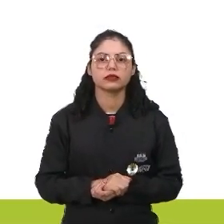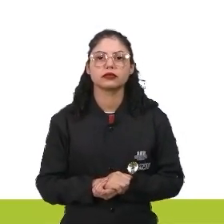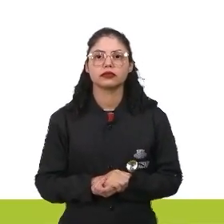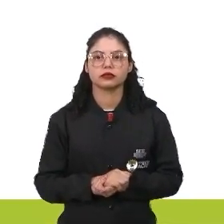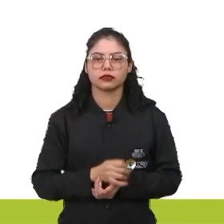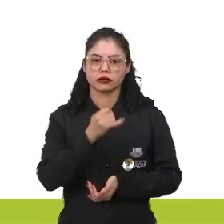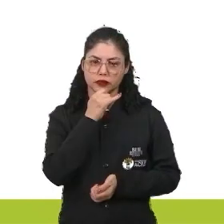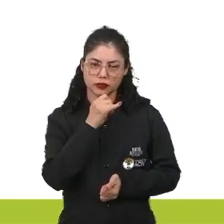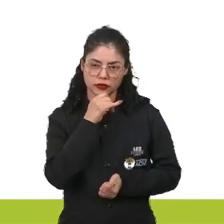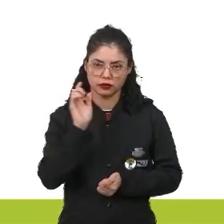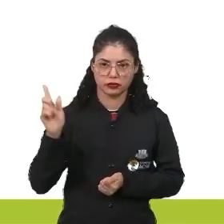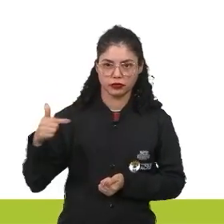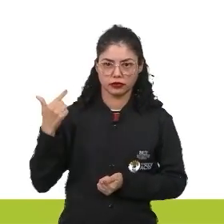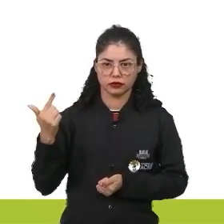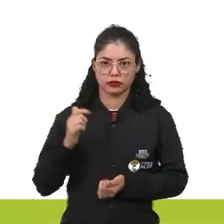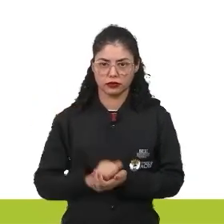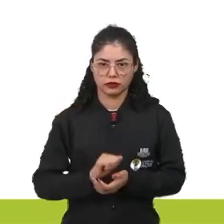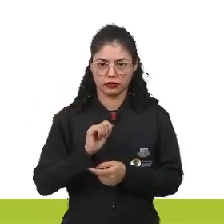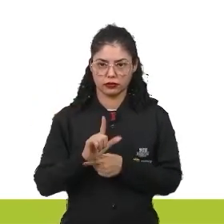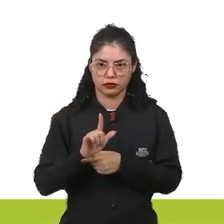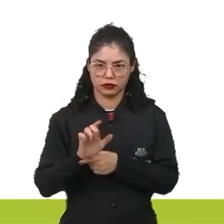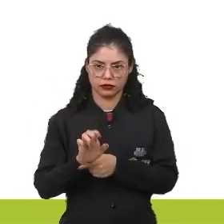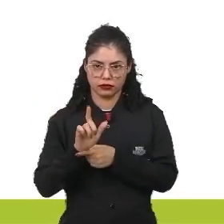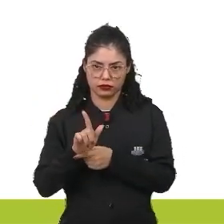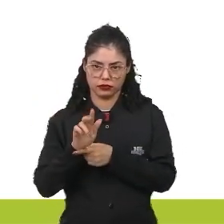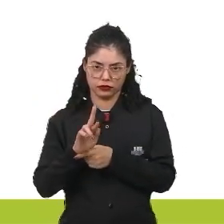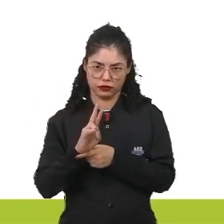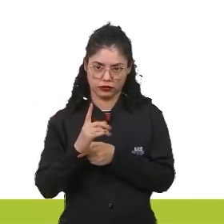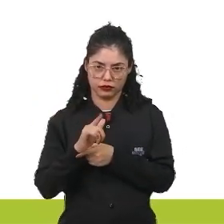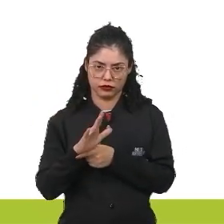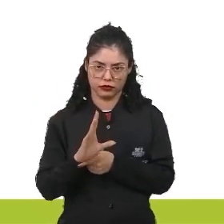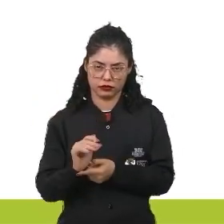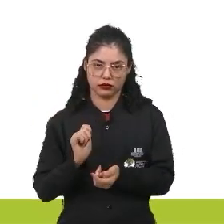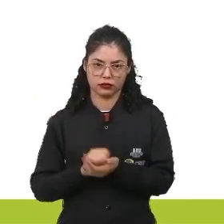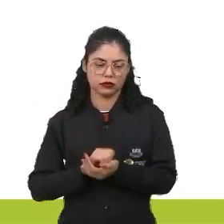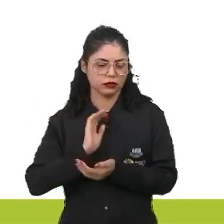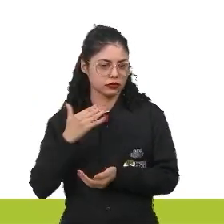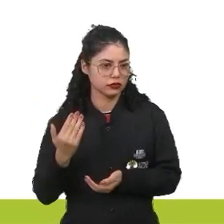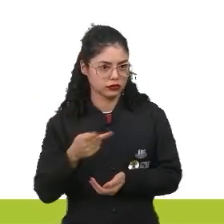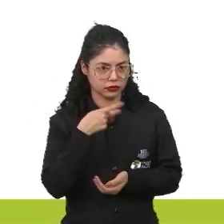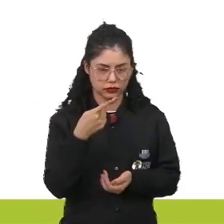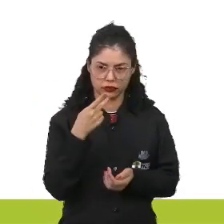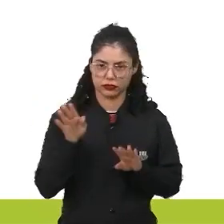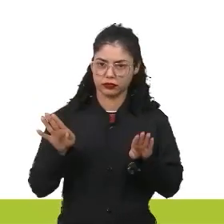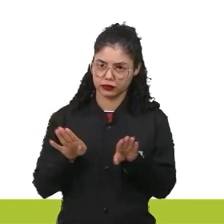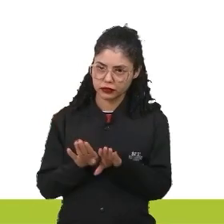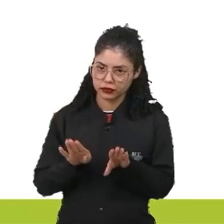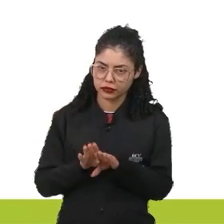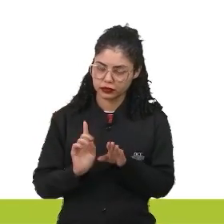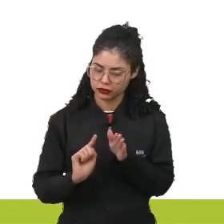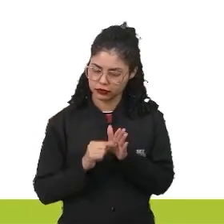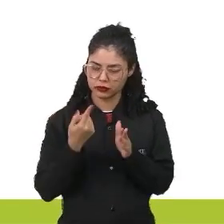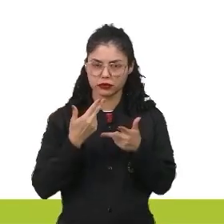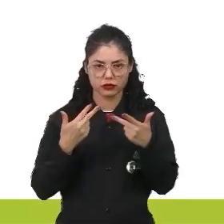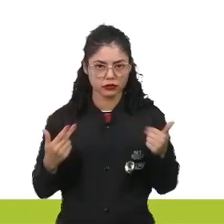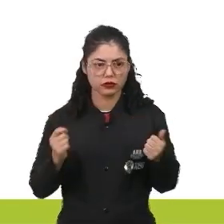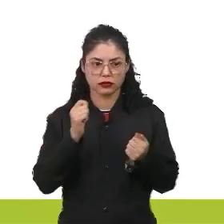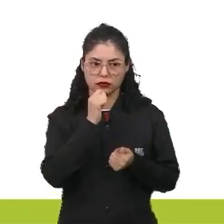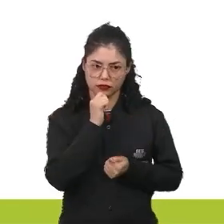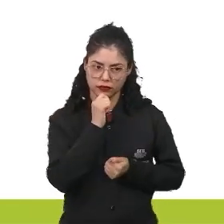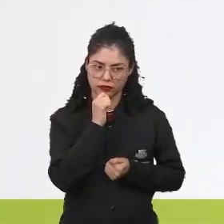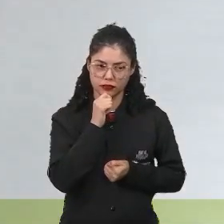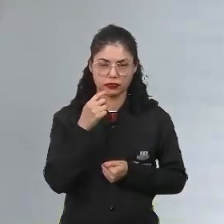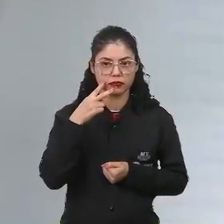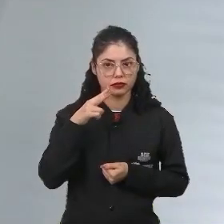Outro exemplo aqui seria a levigação. Quando a gente fala em levigação, a primeira coisa que vem